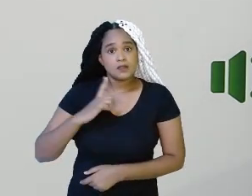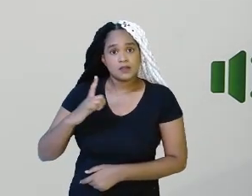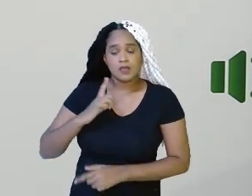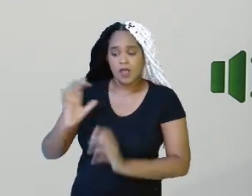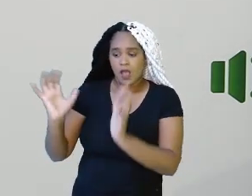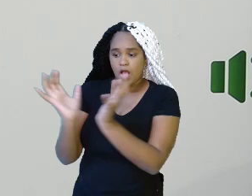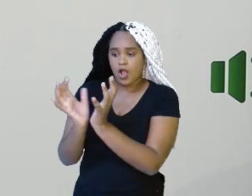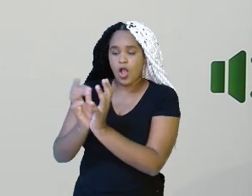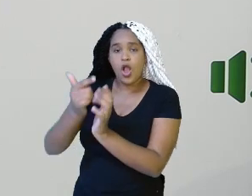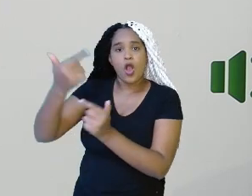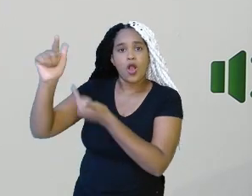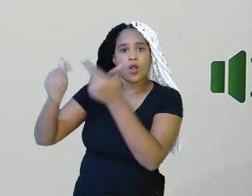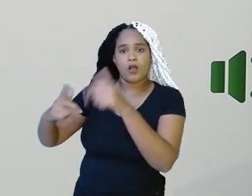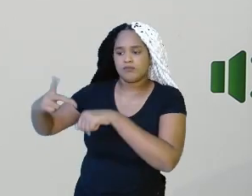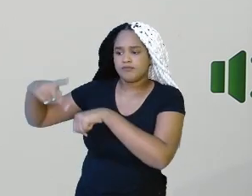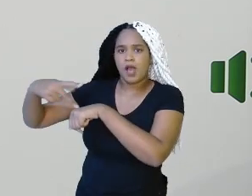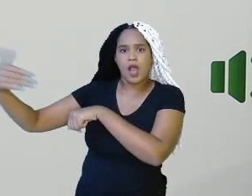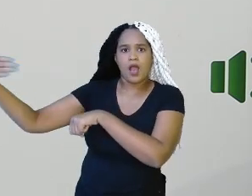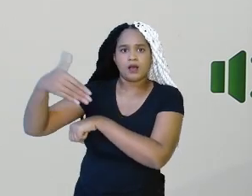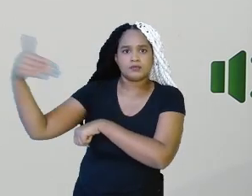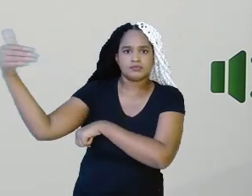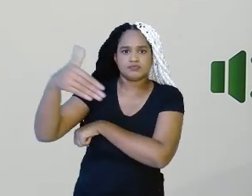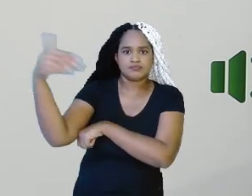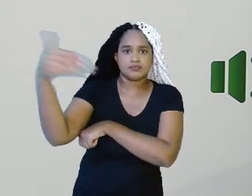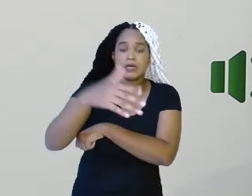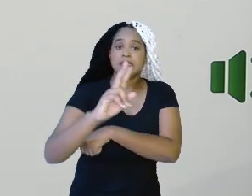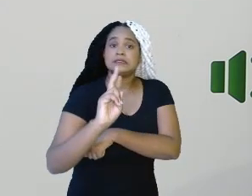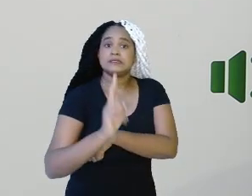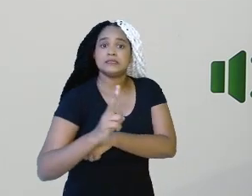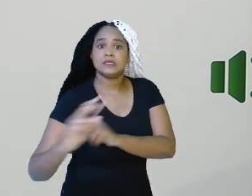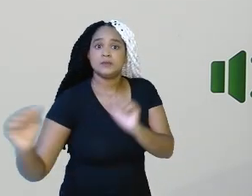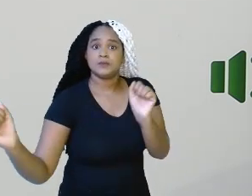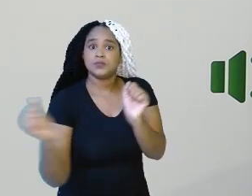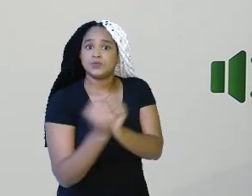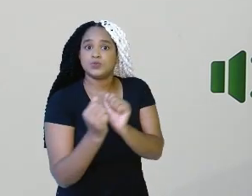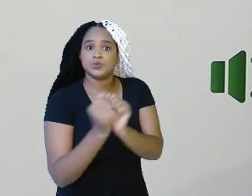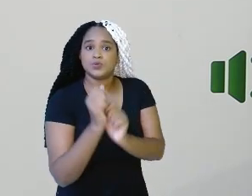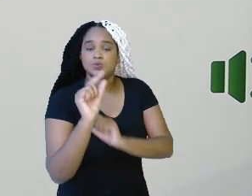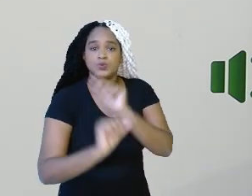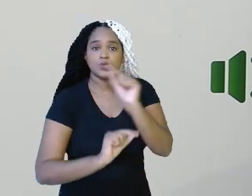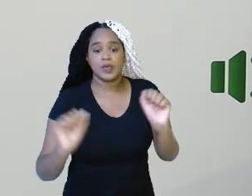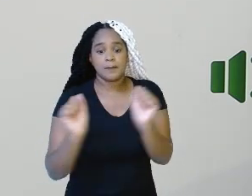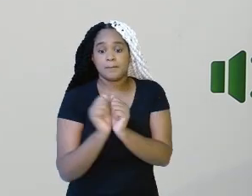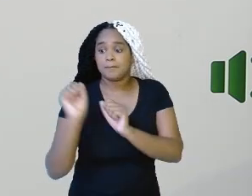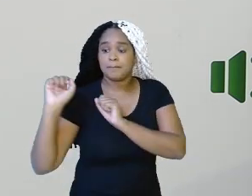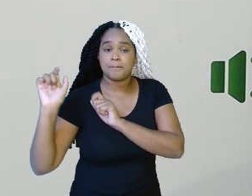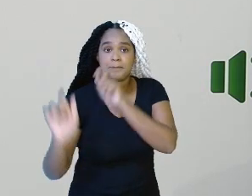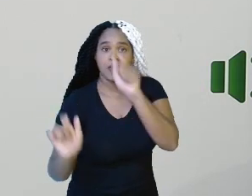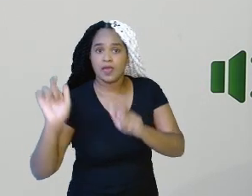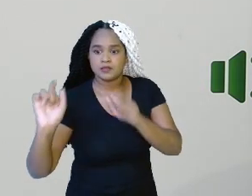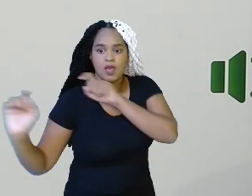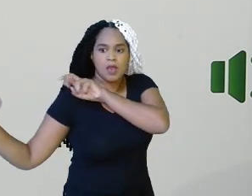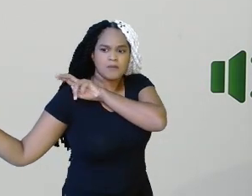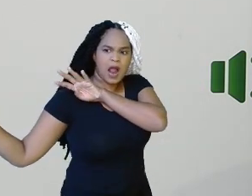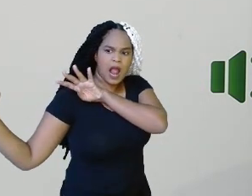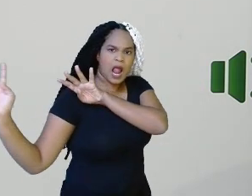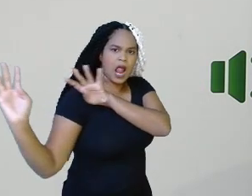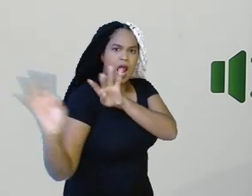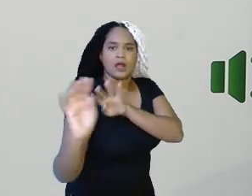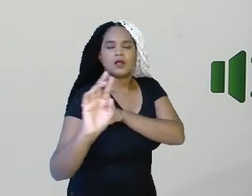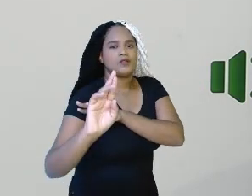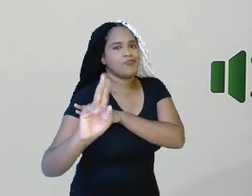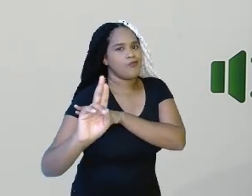outros lugares, de outros países, eles traziam sempre consigo um monte de gente. Não era somente um barquinho